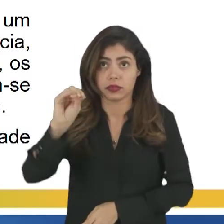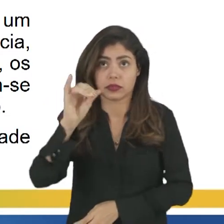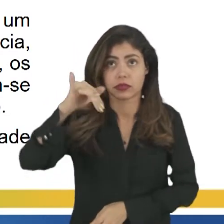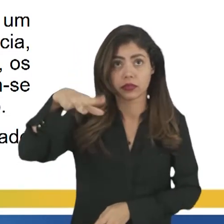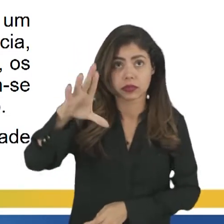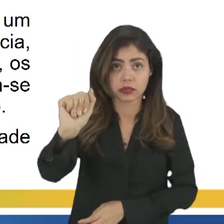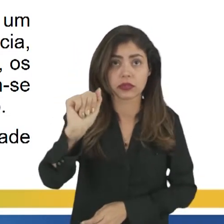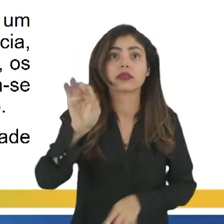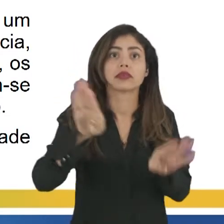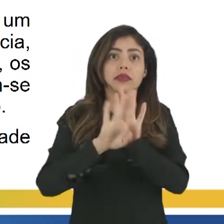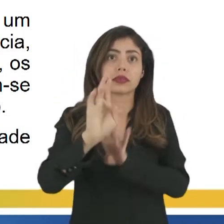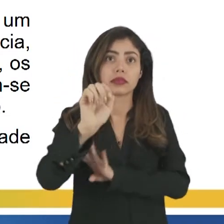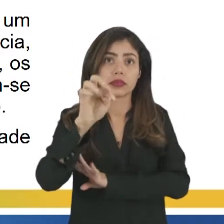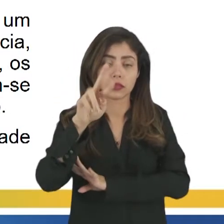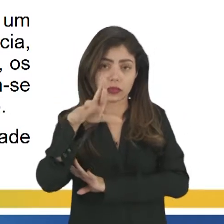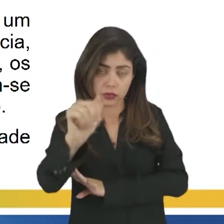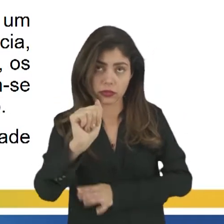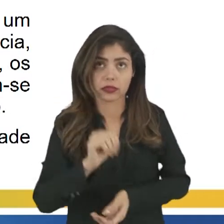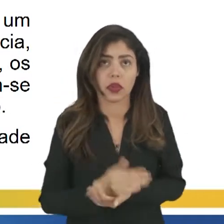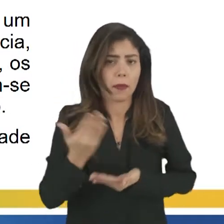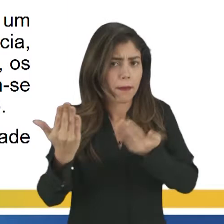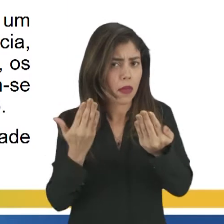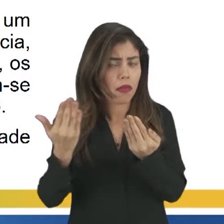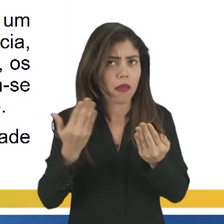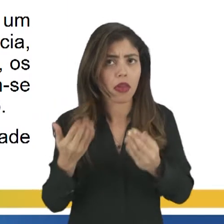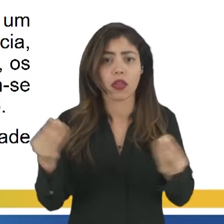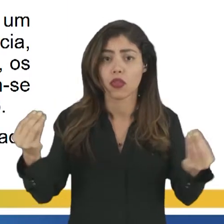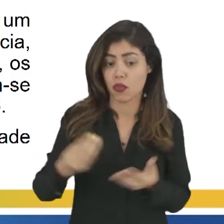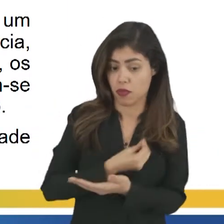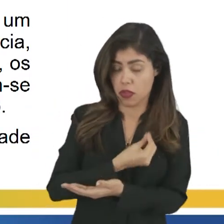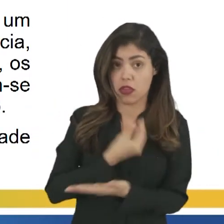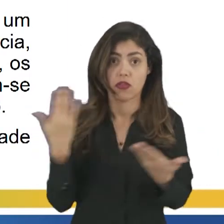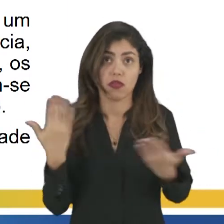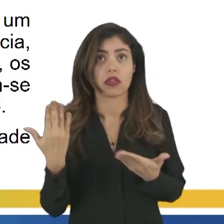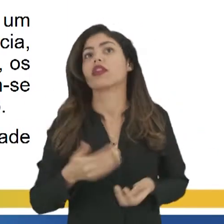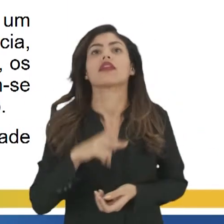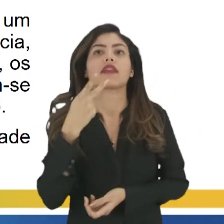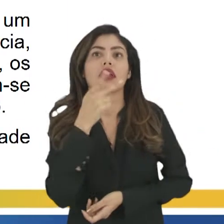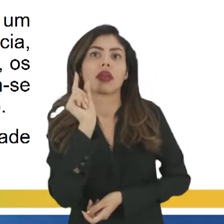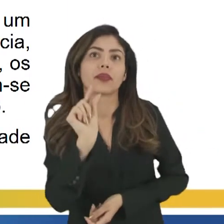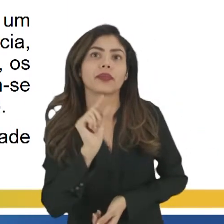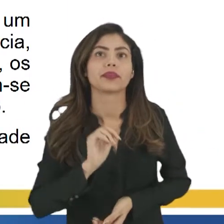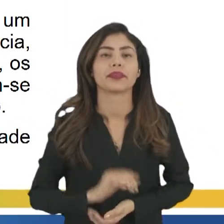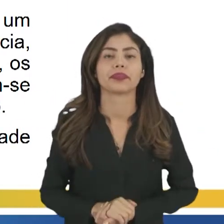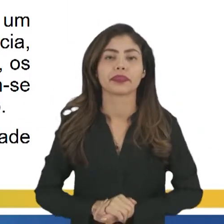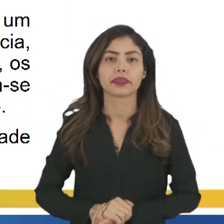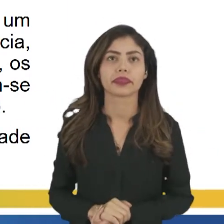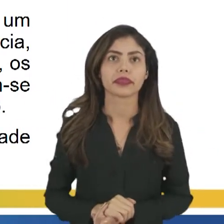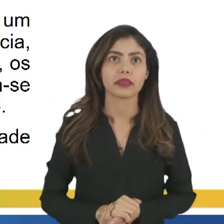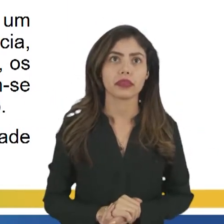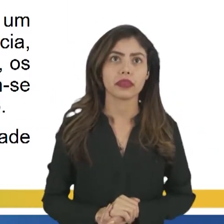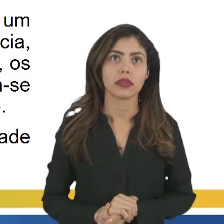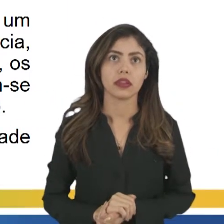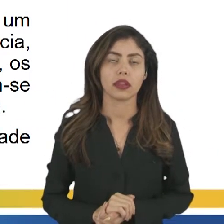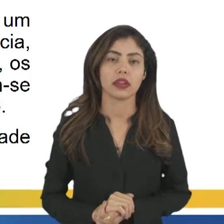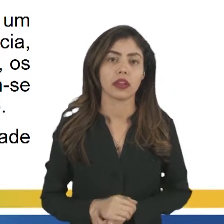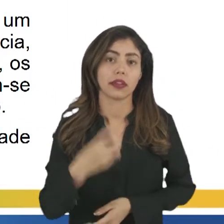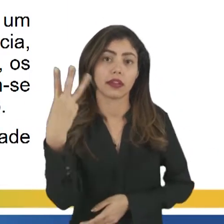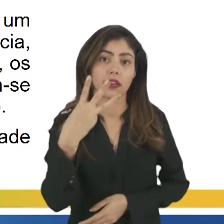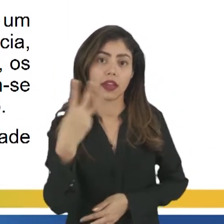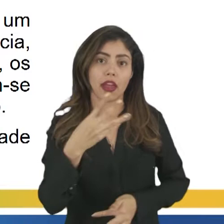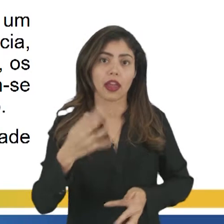influência das culturas suméria e acádia, da vizinha Babilônia. Por volta de 1800 a.C.,